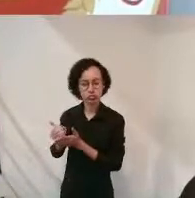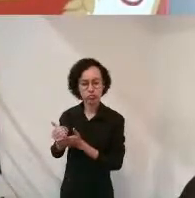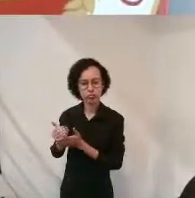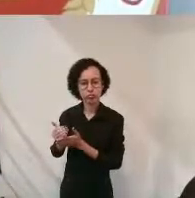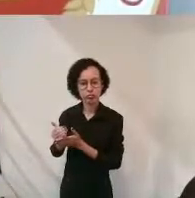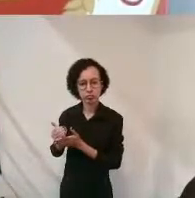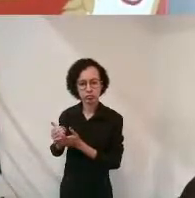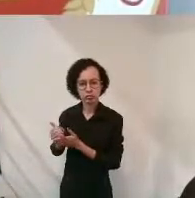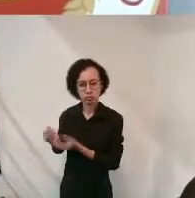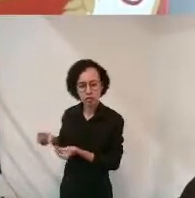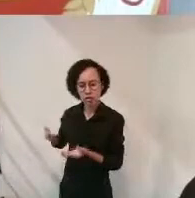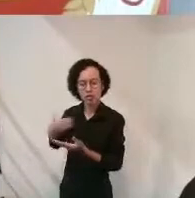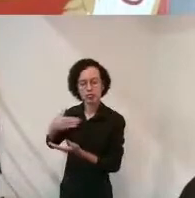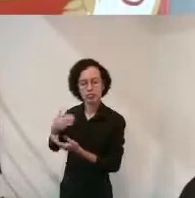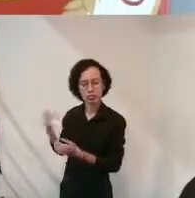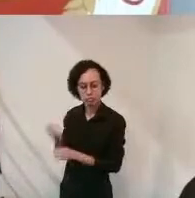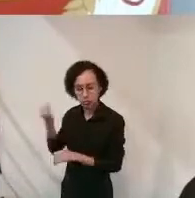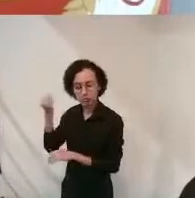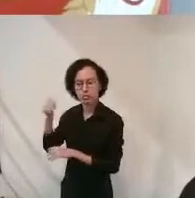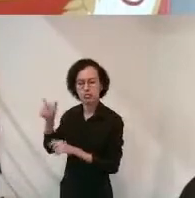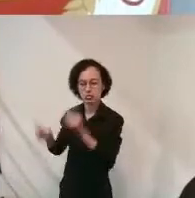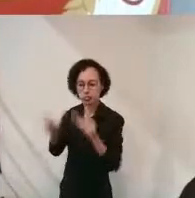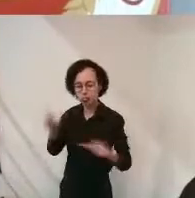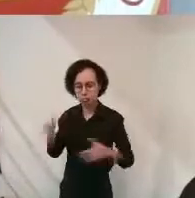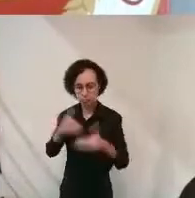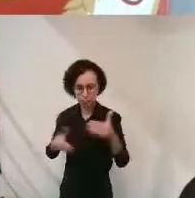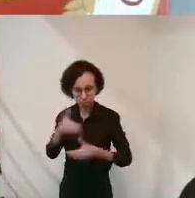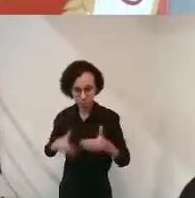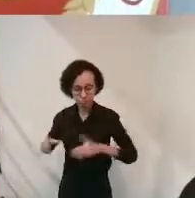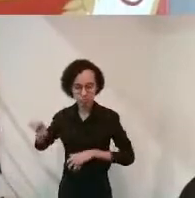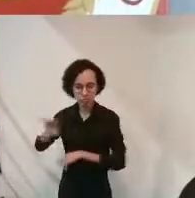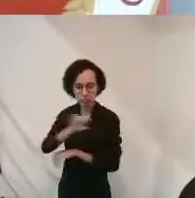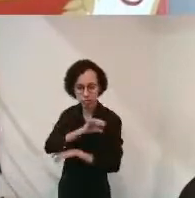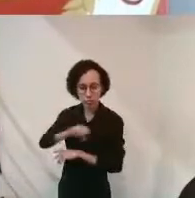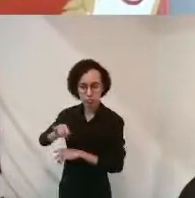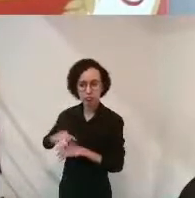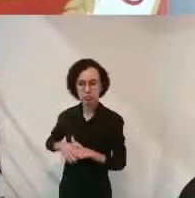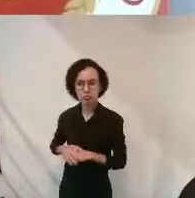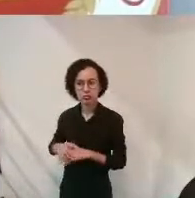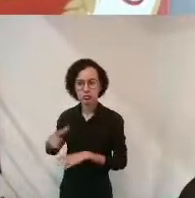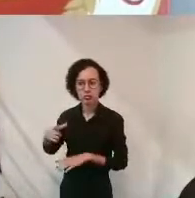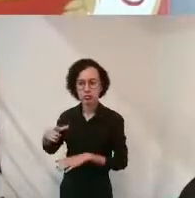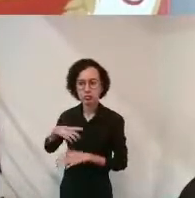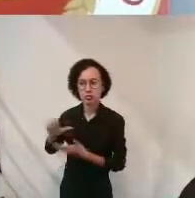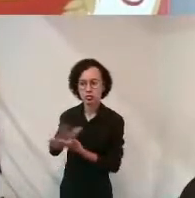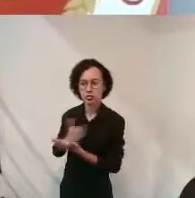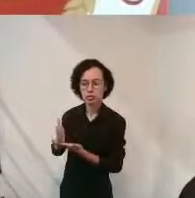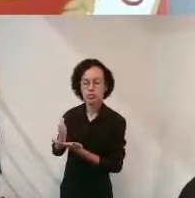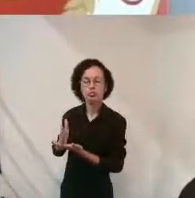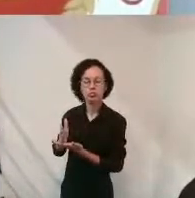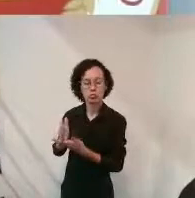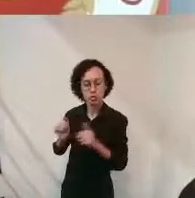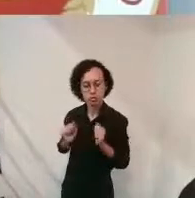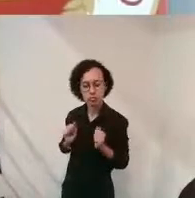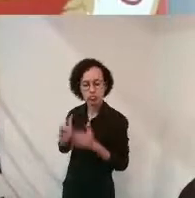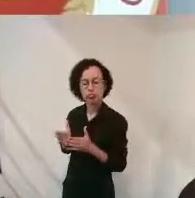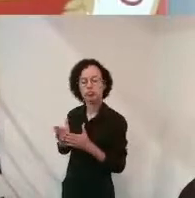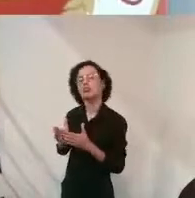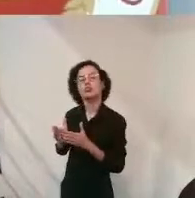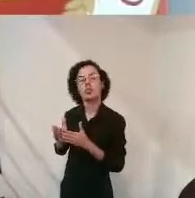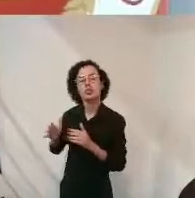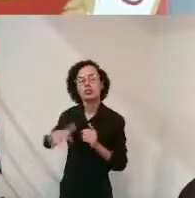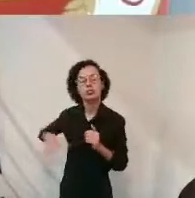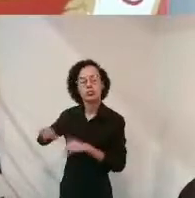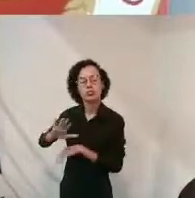os catadores como trabalhadores, ela passa a ter algumas iniciativas no âmbito